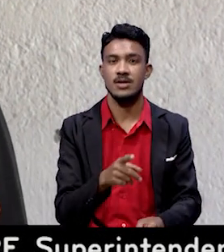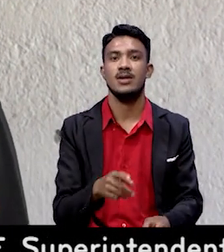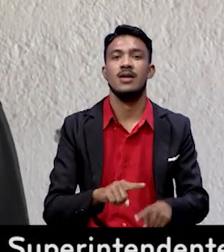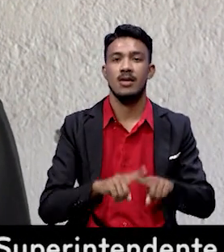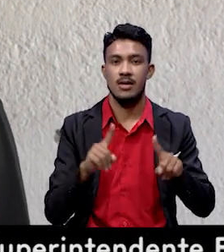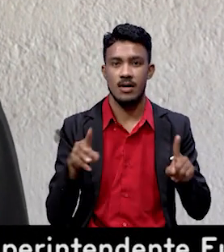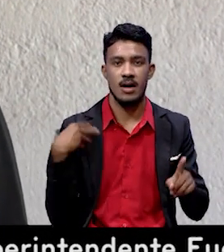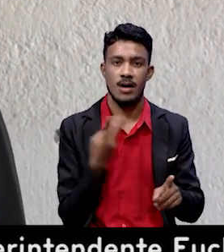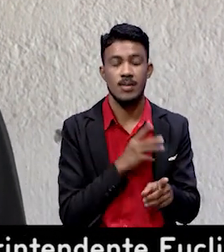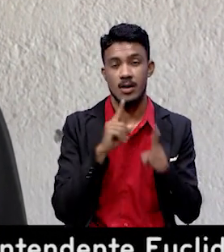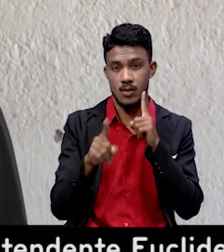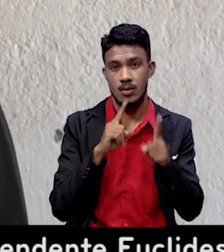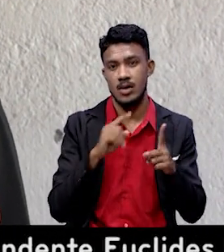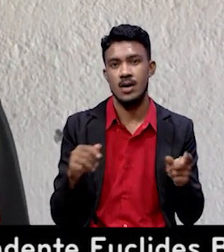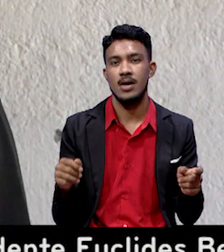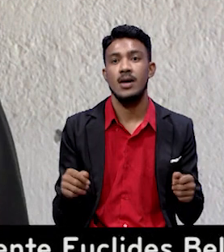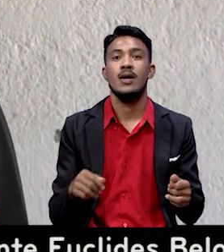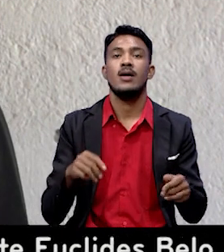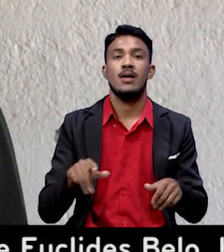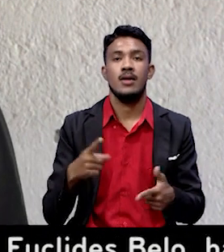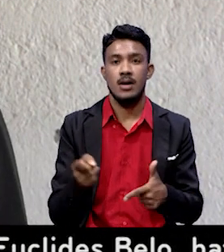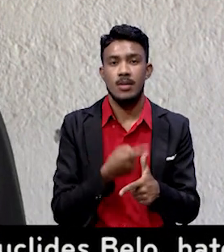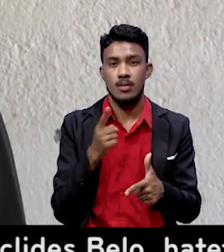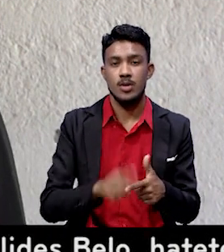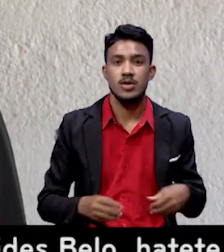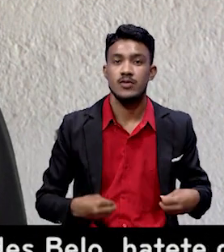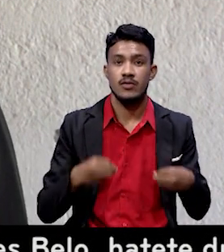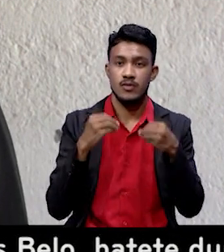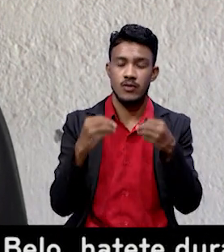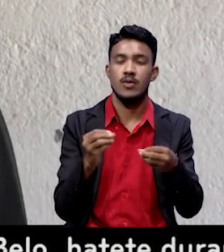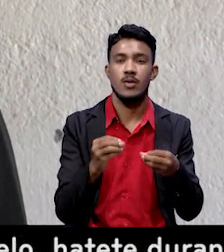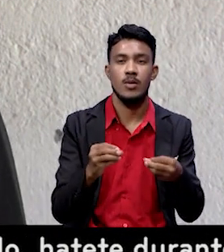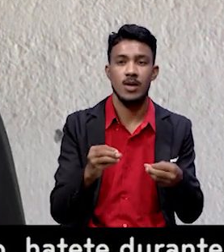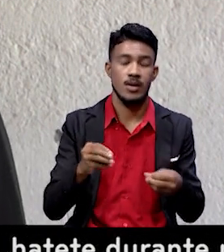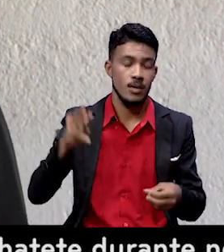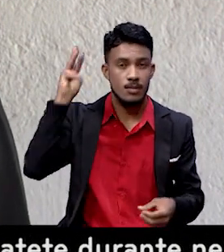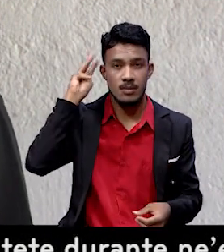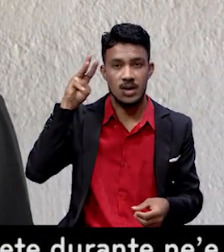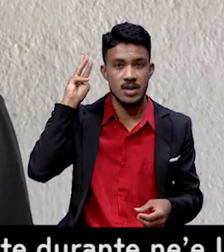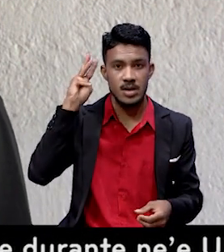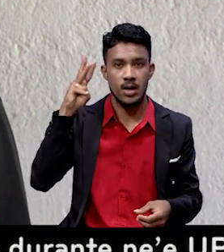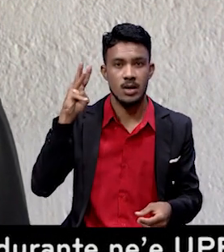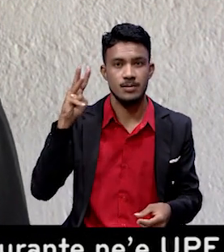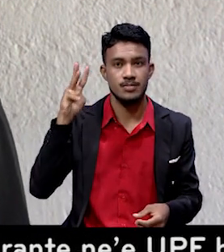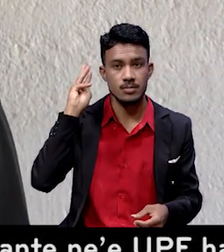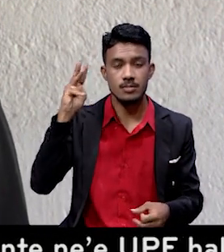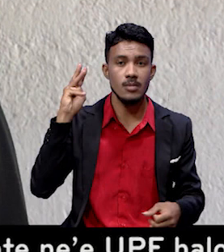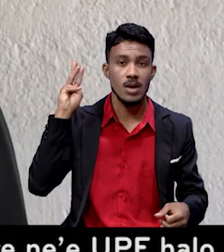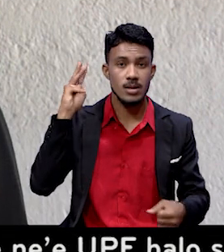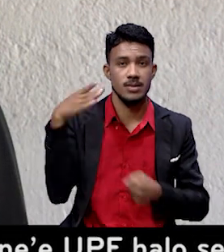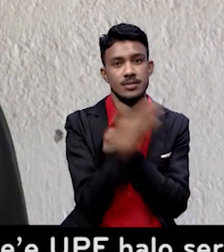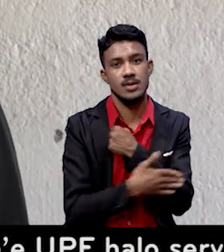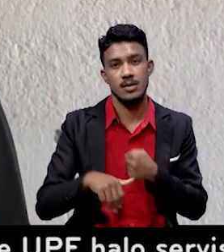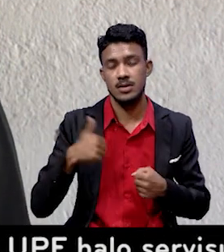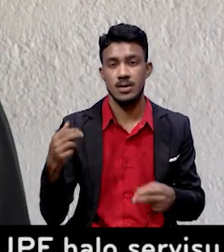minha conversa, né? A minha depois, minha Calforden, vai ao Ministério dos Negócios Estrangeiros, Dr.